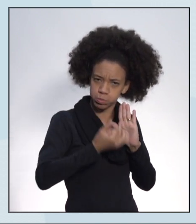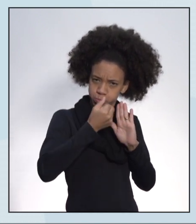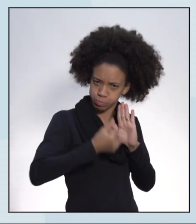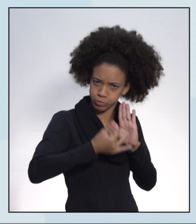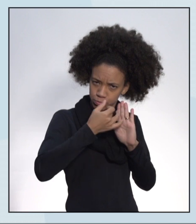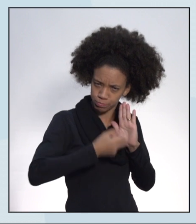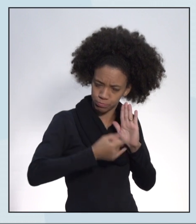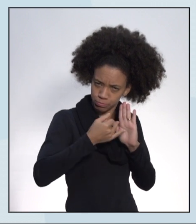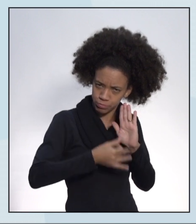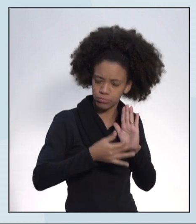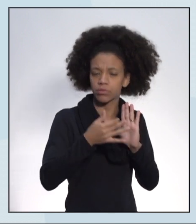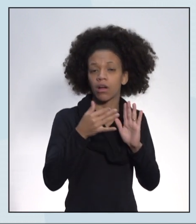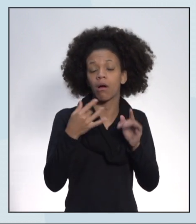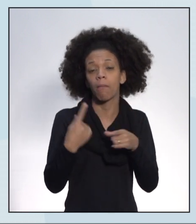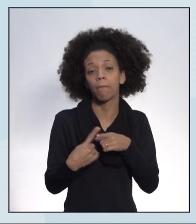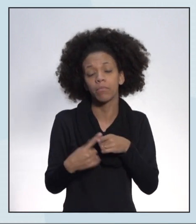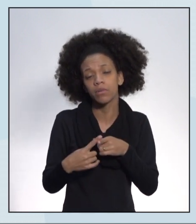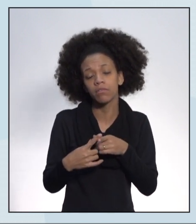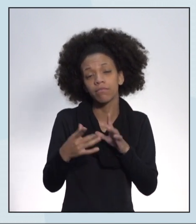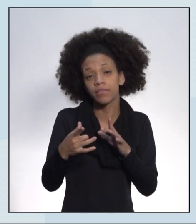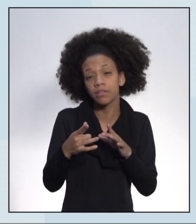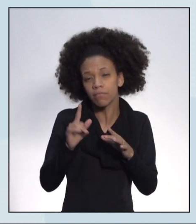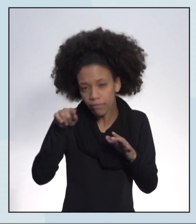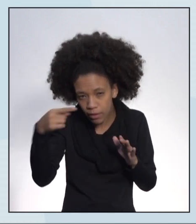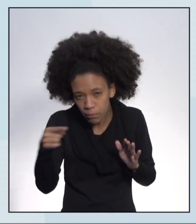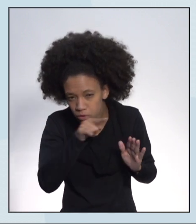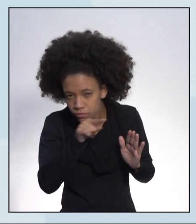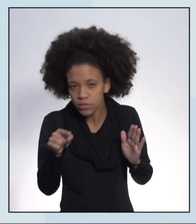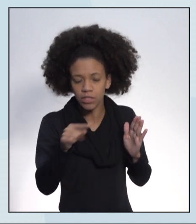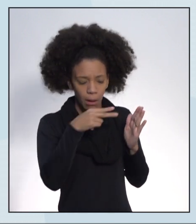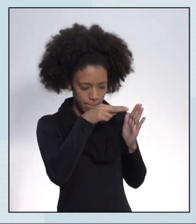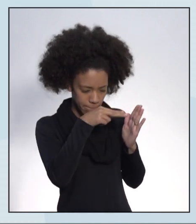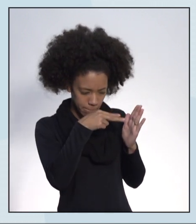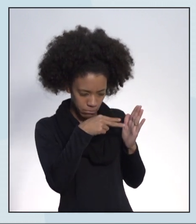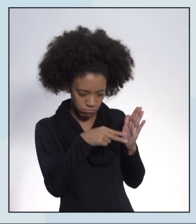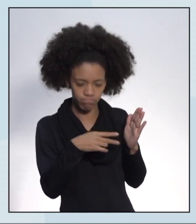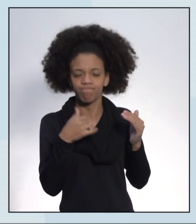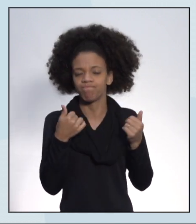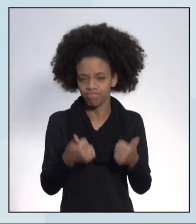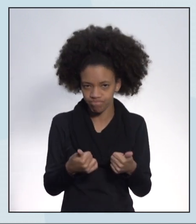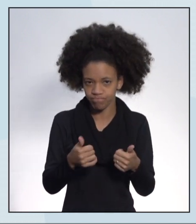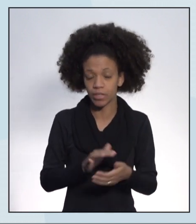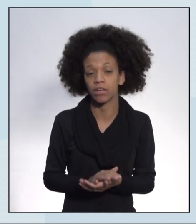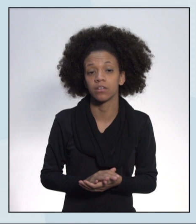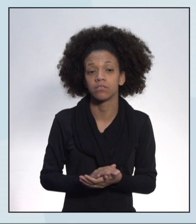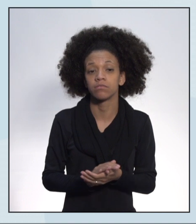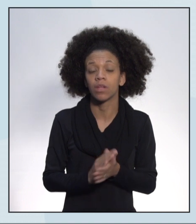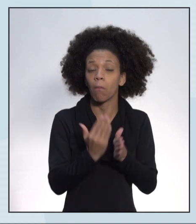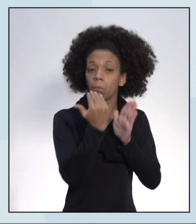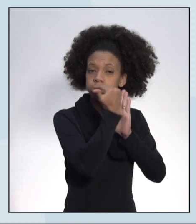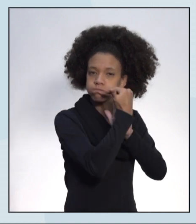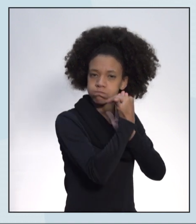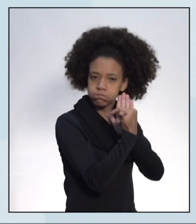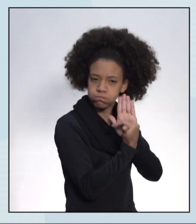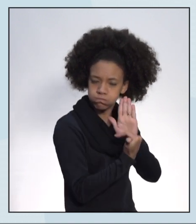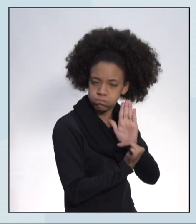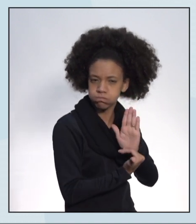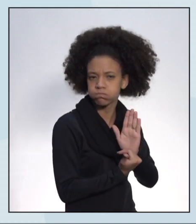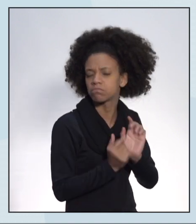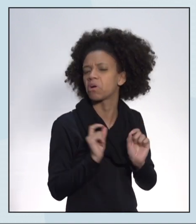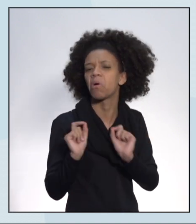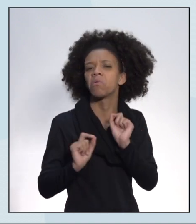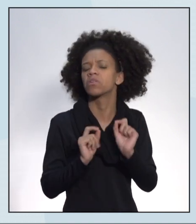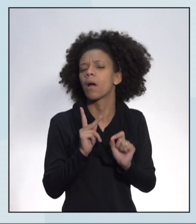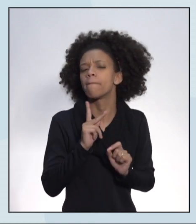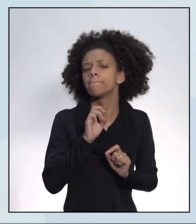aí fica para efeito de consulta no futuro, né? Então, nesta ordem, o que são os personagens?